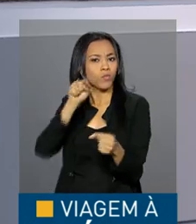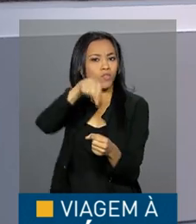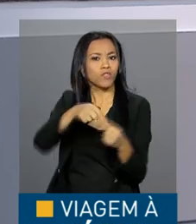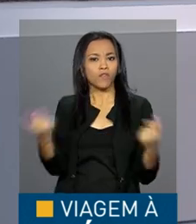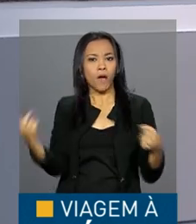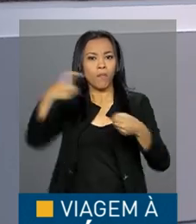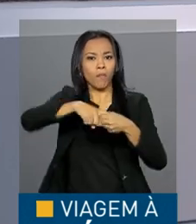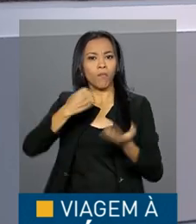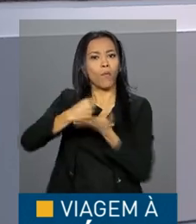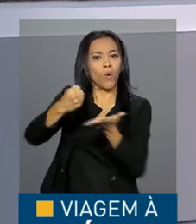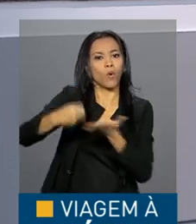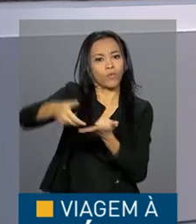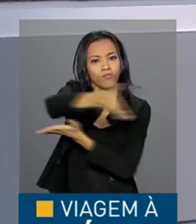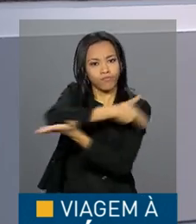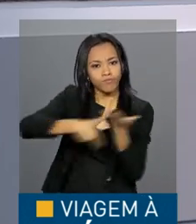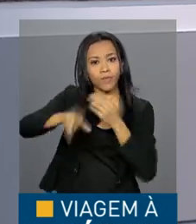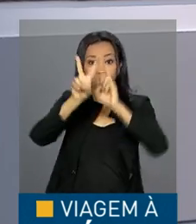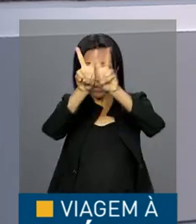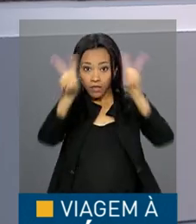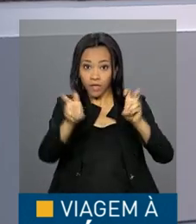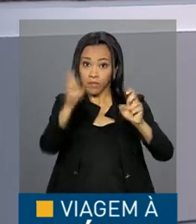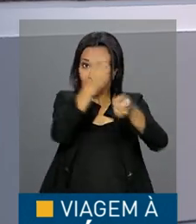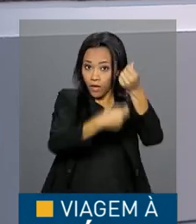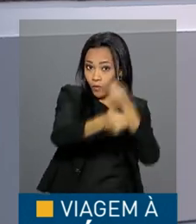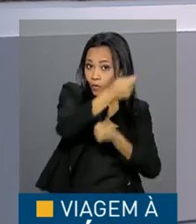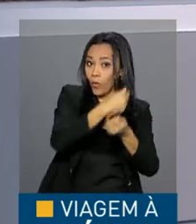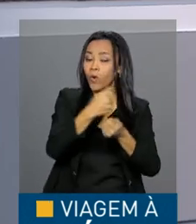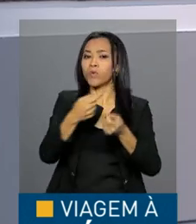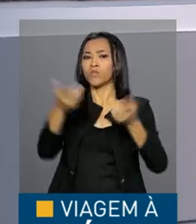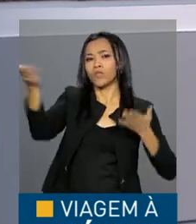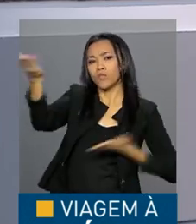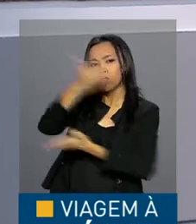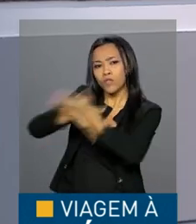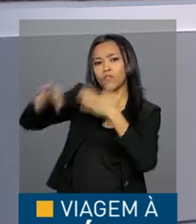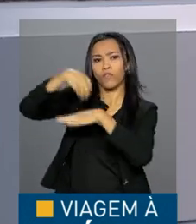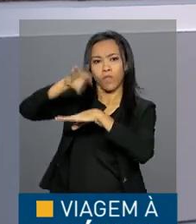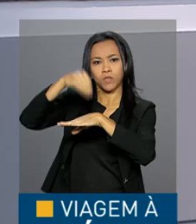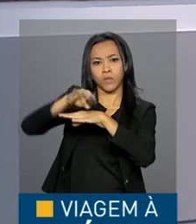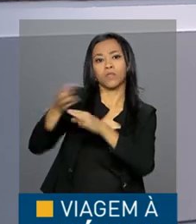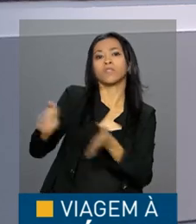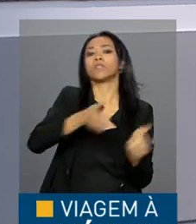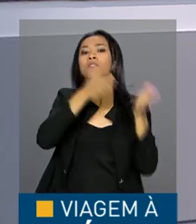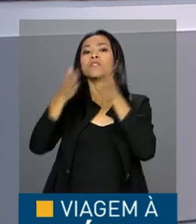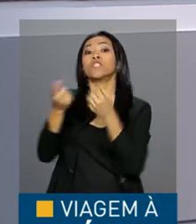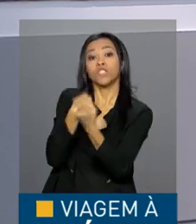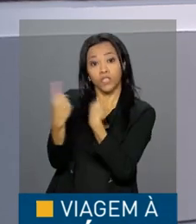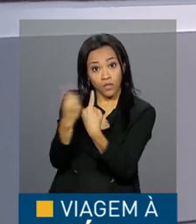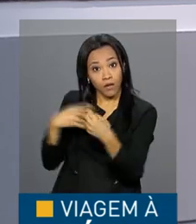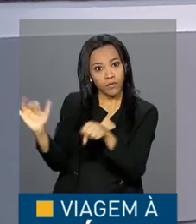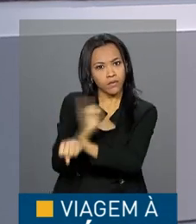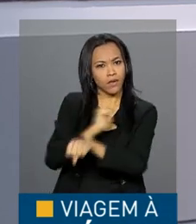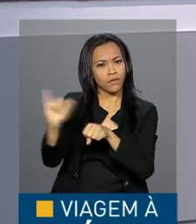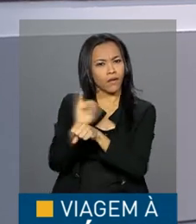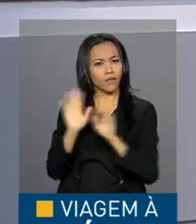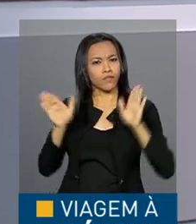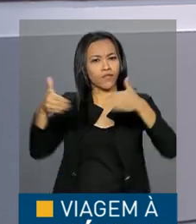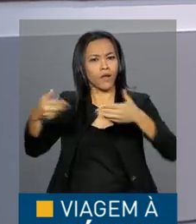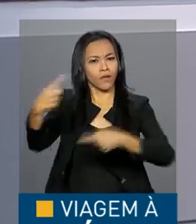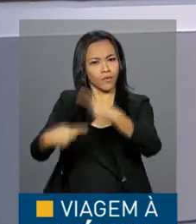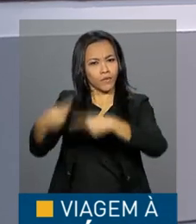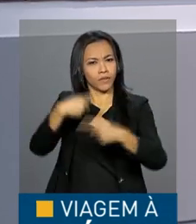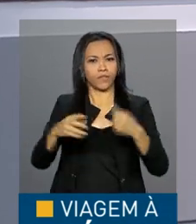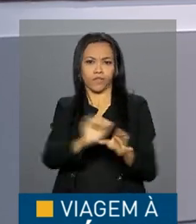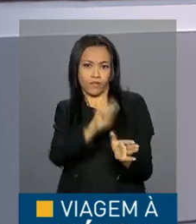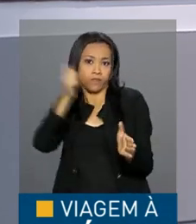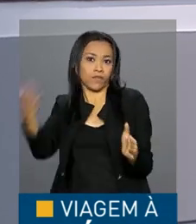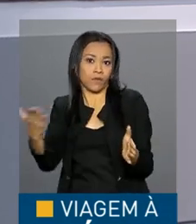cooperação bilateral com foco nos assuntos econômicos, intercâmbio de informações e diálogos estratégicos com a política